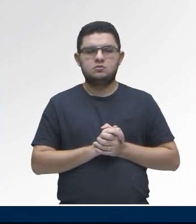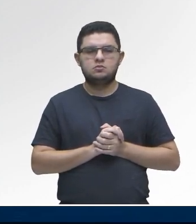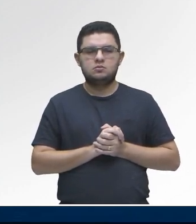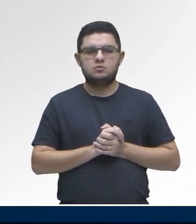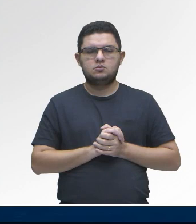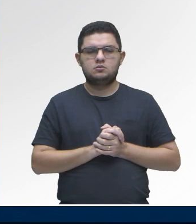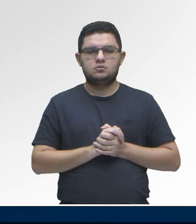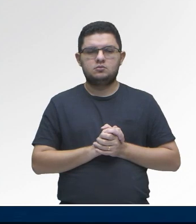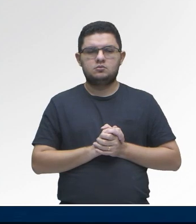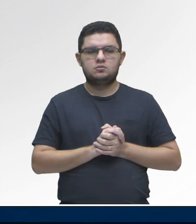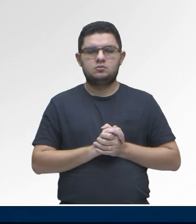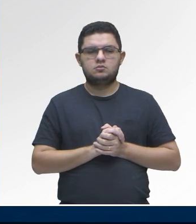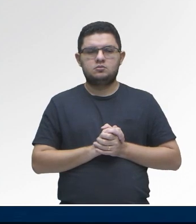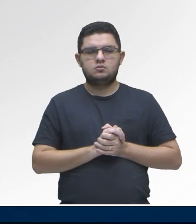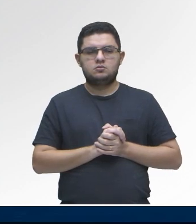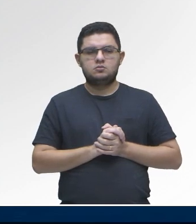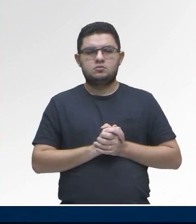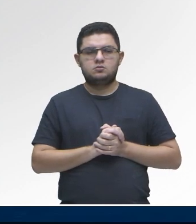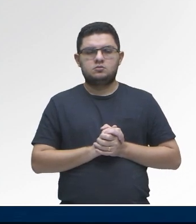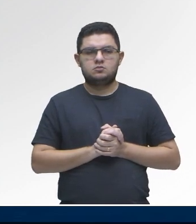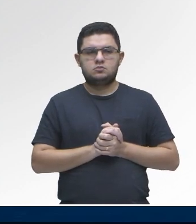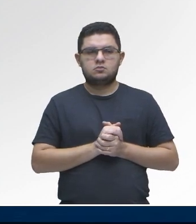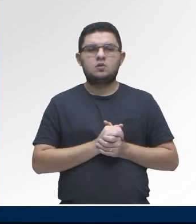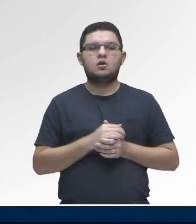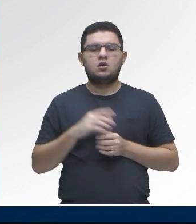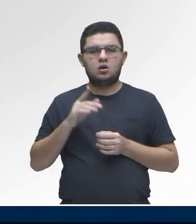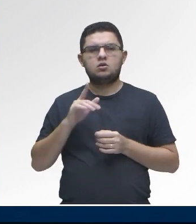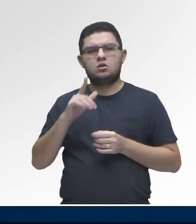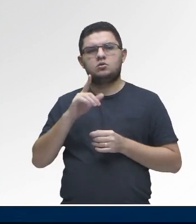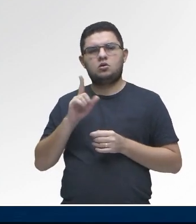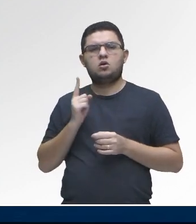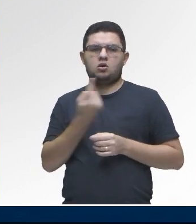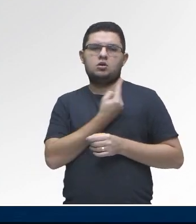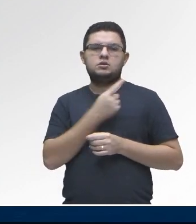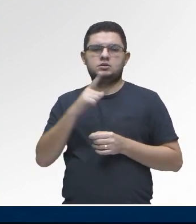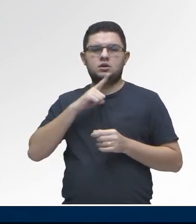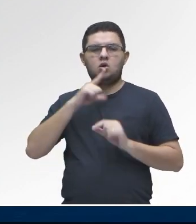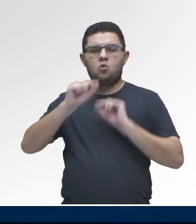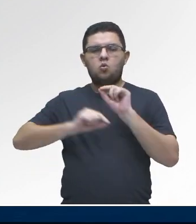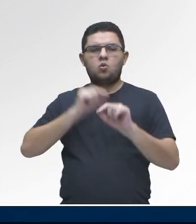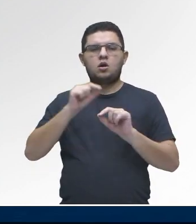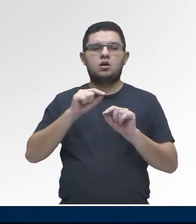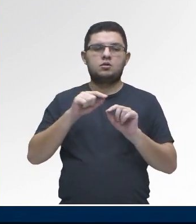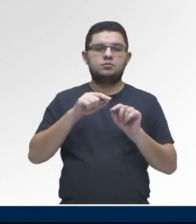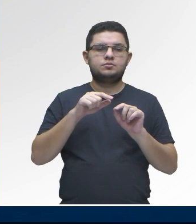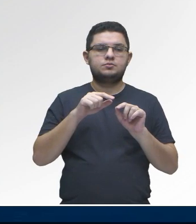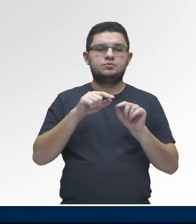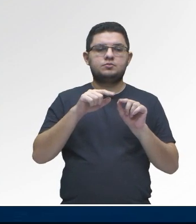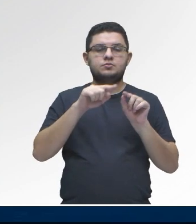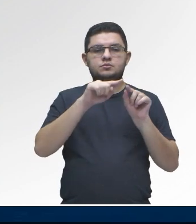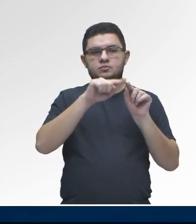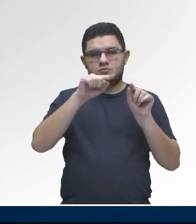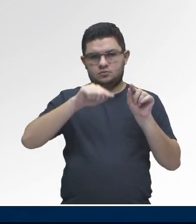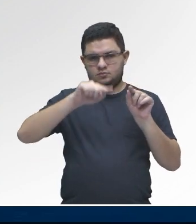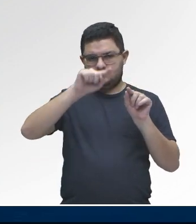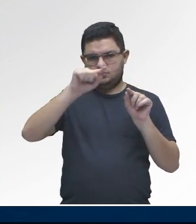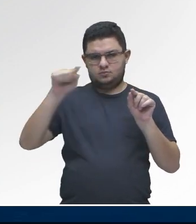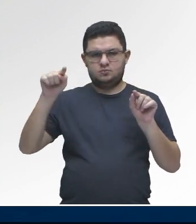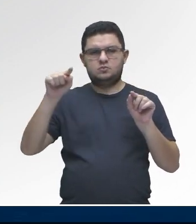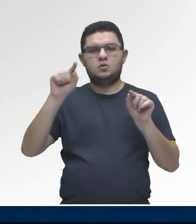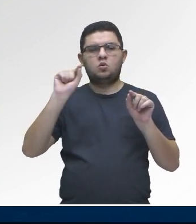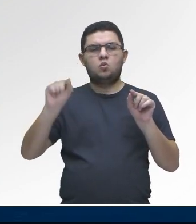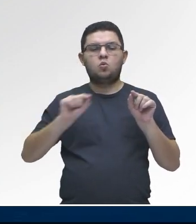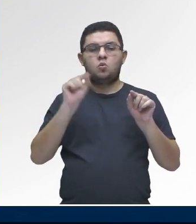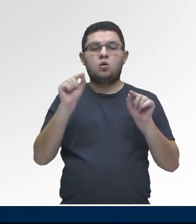Nós temos aqui uma raiz quadrada de uma fração. Nós podemos